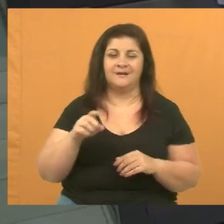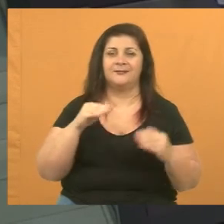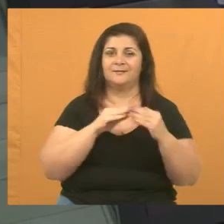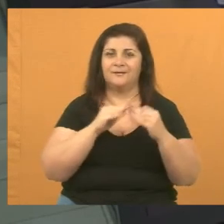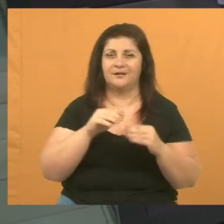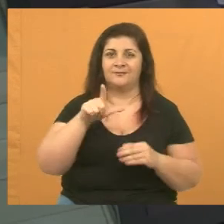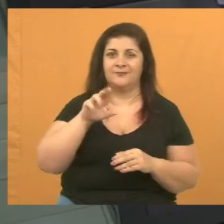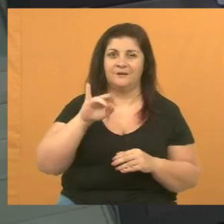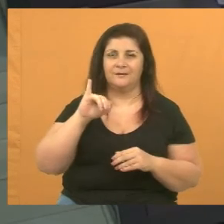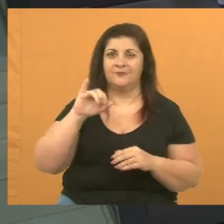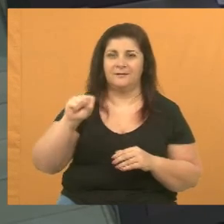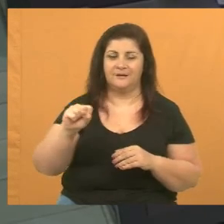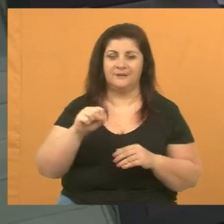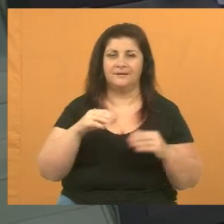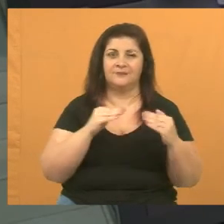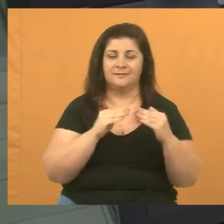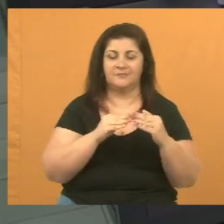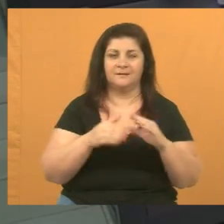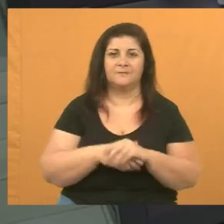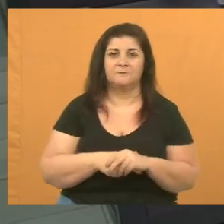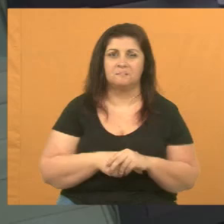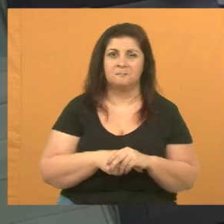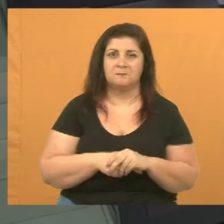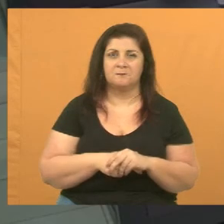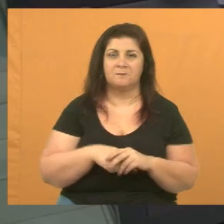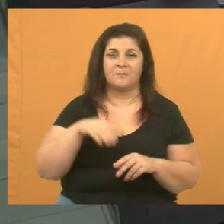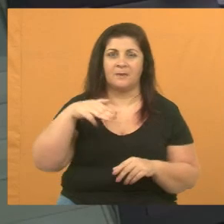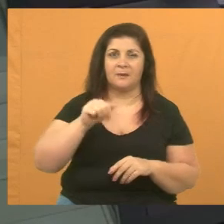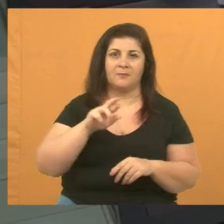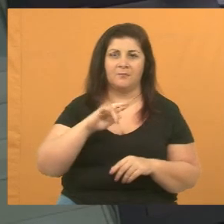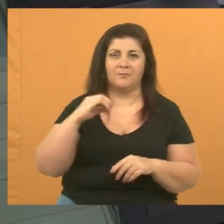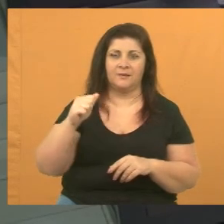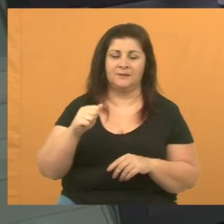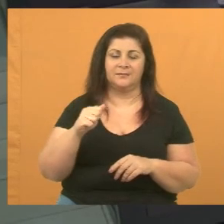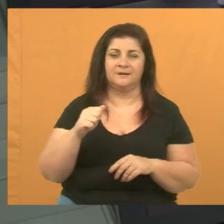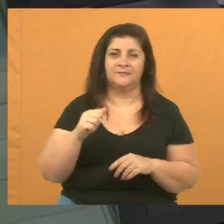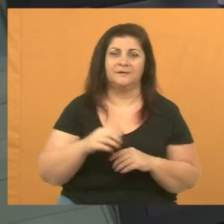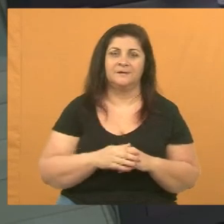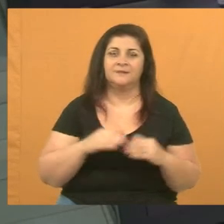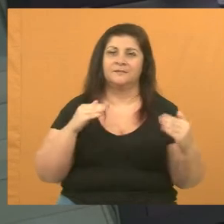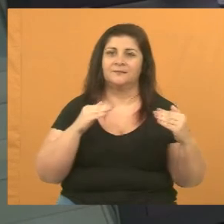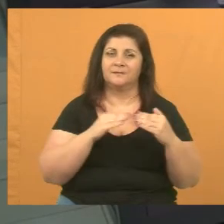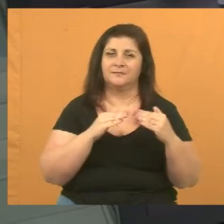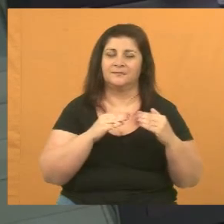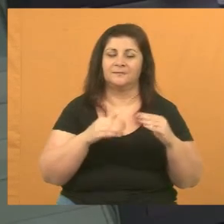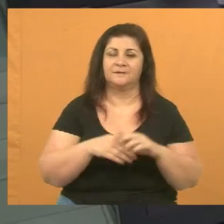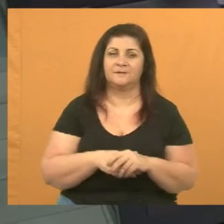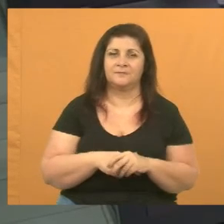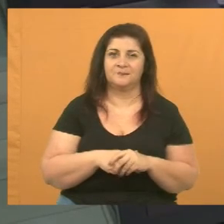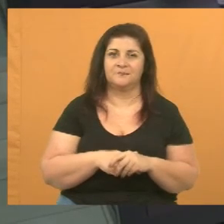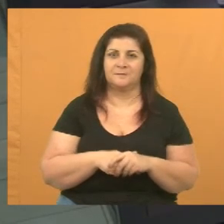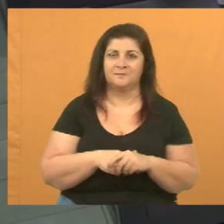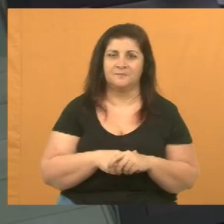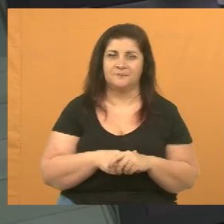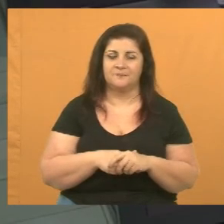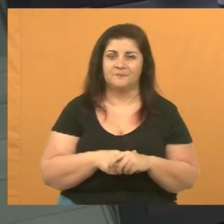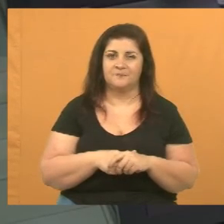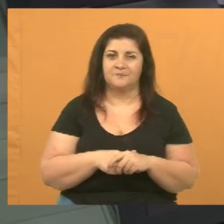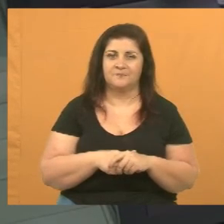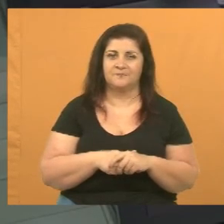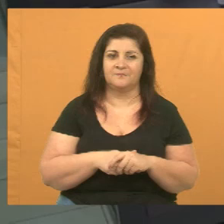Luiz Flávio? Favorável. Como vota a vereadora doutora Márcia Santos? Favorável.